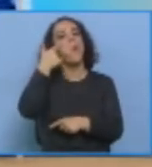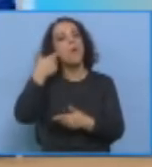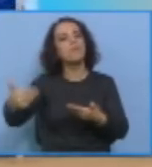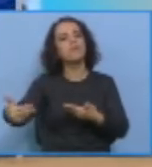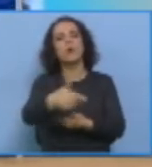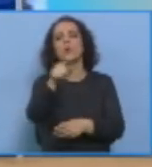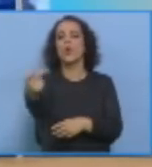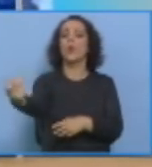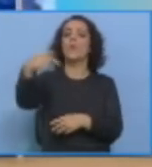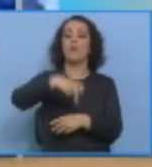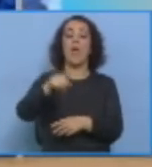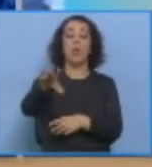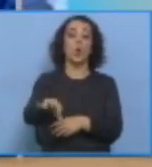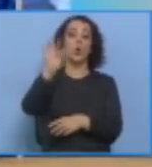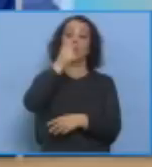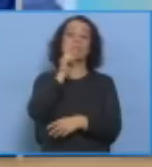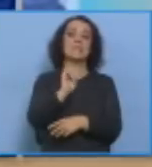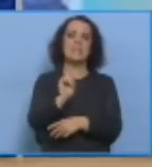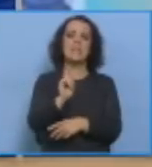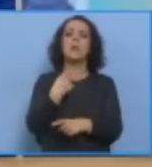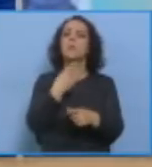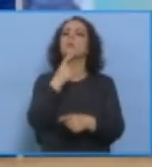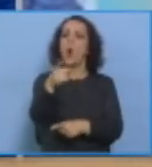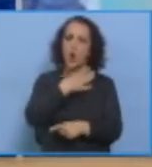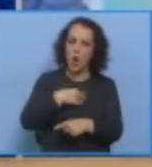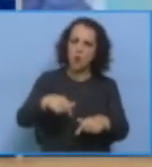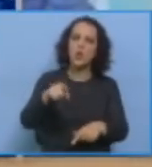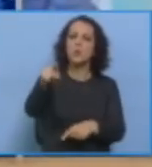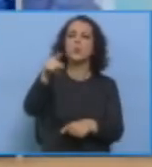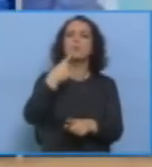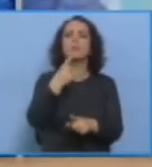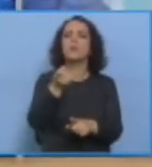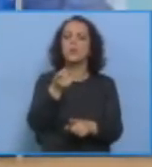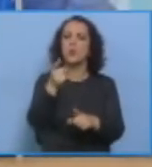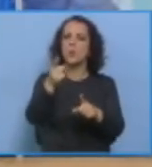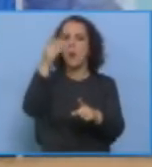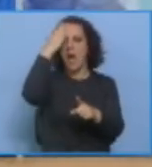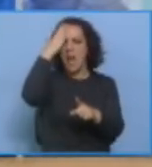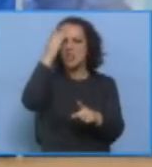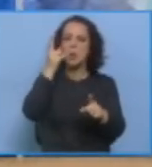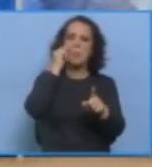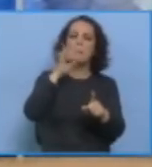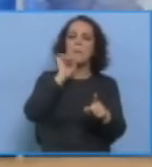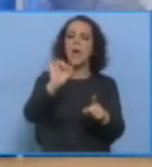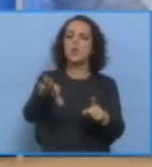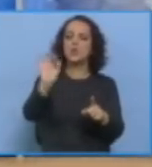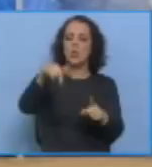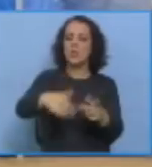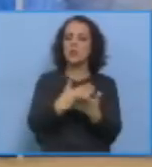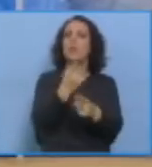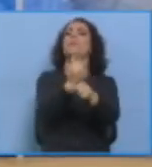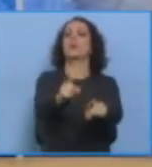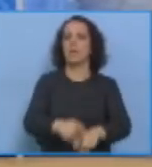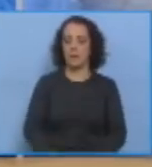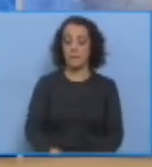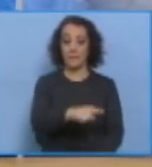porque é que vocês nos procuram, coitadinhos, eles não procuram, não é? Ou porque é que gostam de estar cá, não? Porque é que tu achas que o teu pai e a tua mãe te põem cá? E é curiosíssimo que na resposta ao